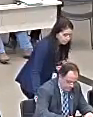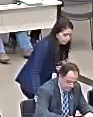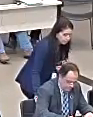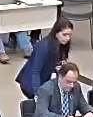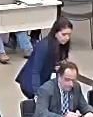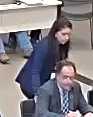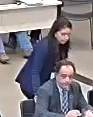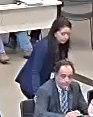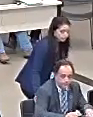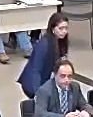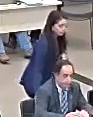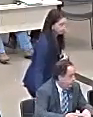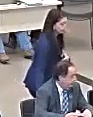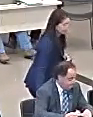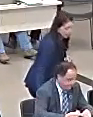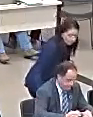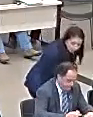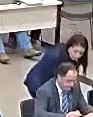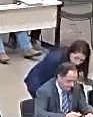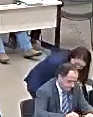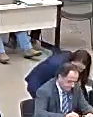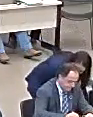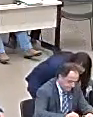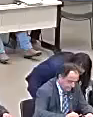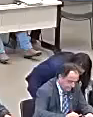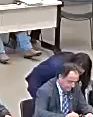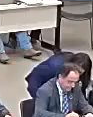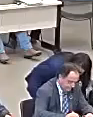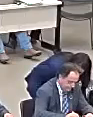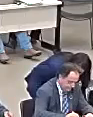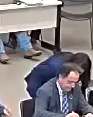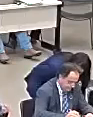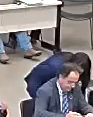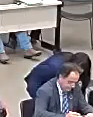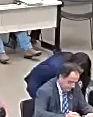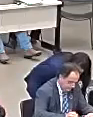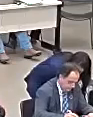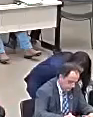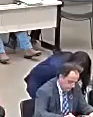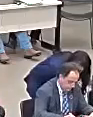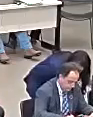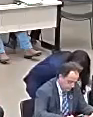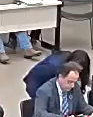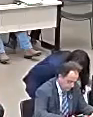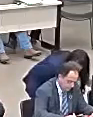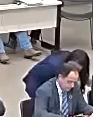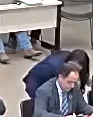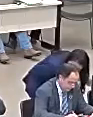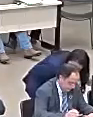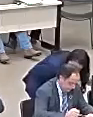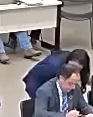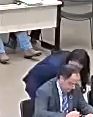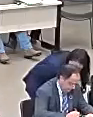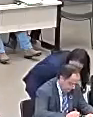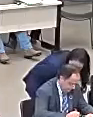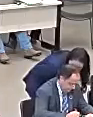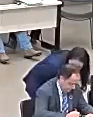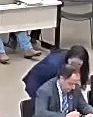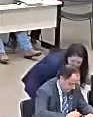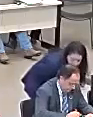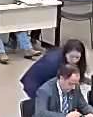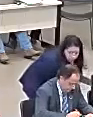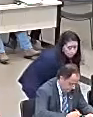daqui em Brasília 40 minuto né a gente aguenta suportar ficar sem o banheiro porque não tem acesso quem anda de avião sabe que não tem